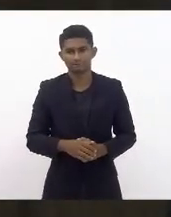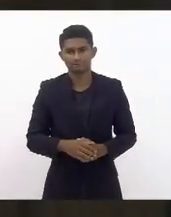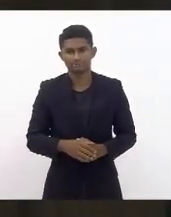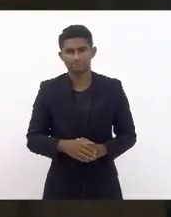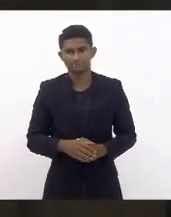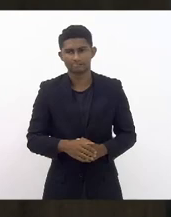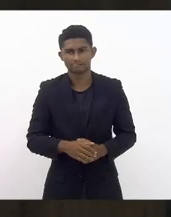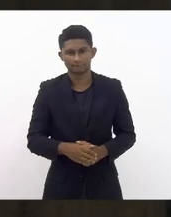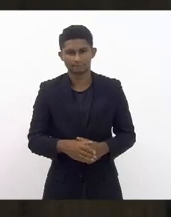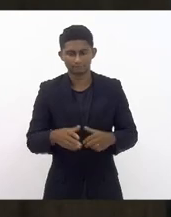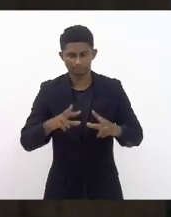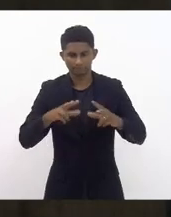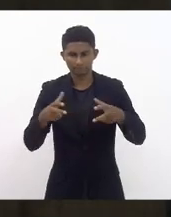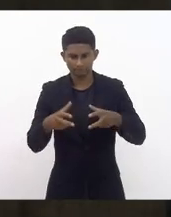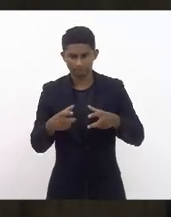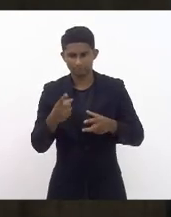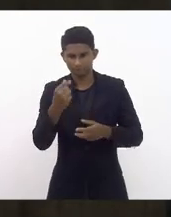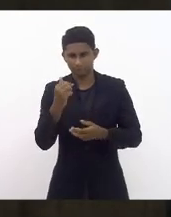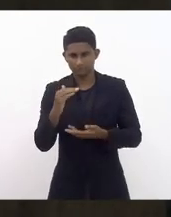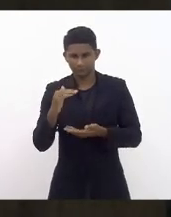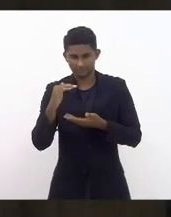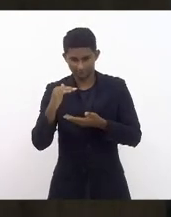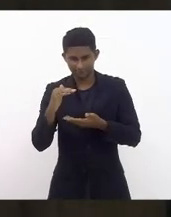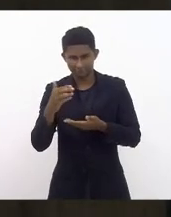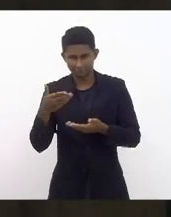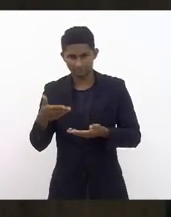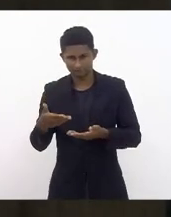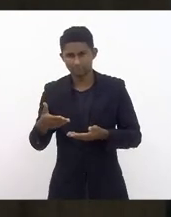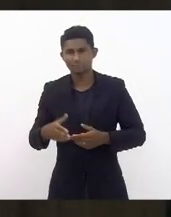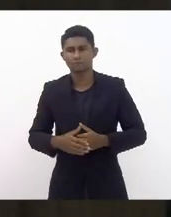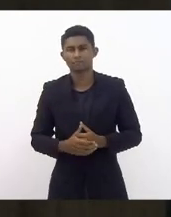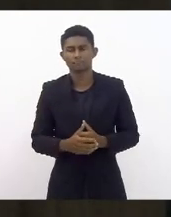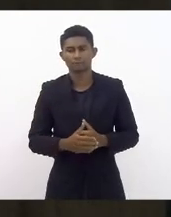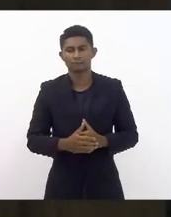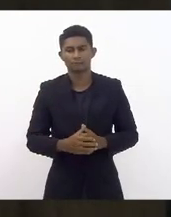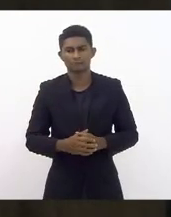pela comissão de orçamento, senhor presidente,